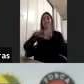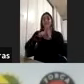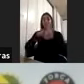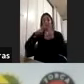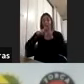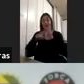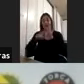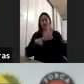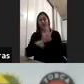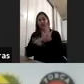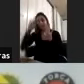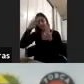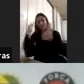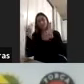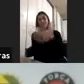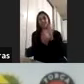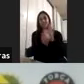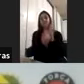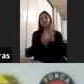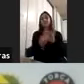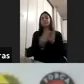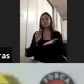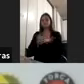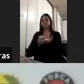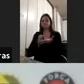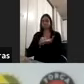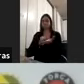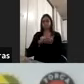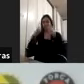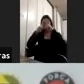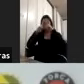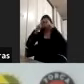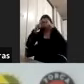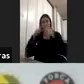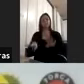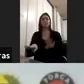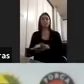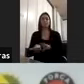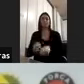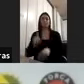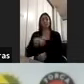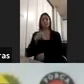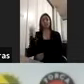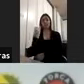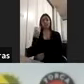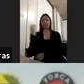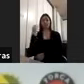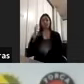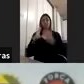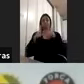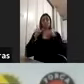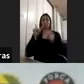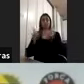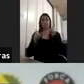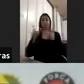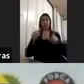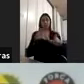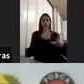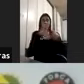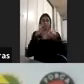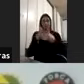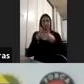nesse momento. E eu comentei aqui, Ezequiel, que o importante para a nossa audiência, para os trabalhadores, para quem está nos ouvindo, que uma